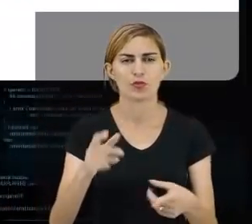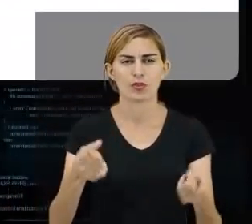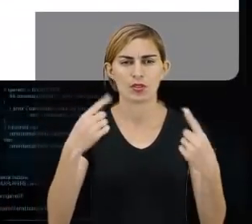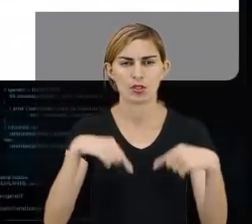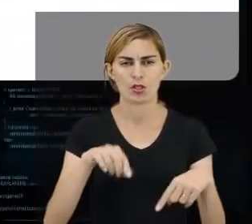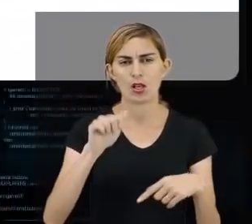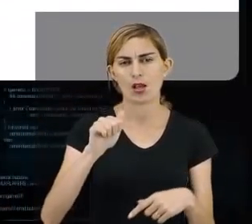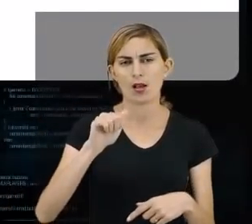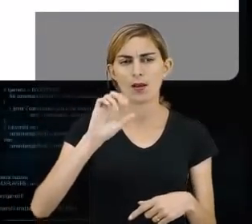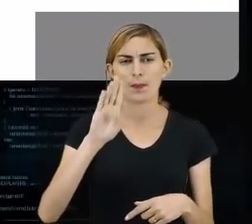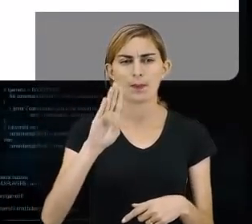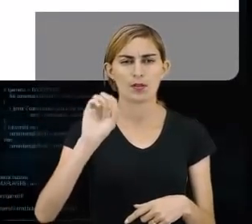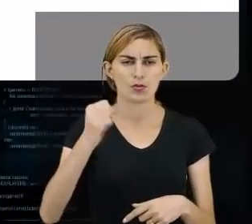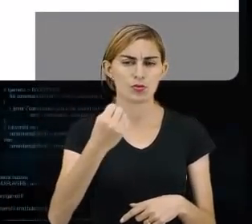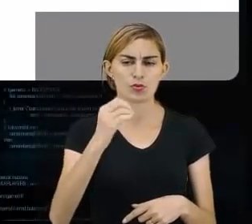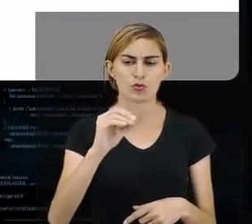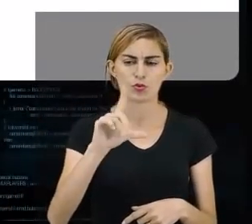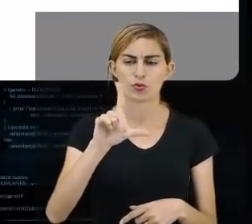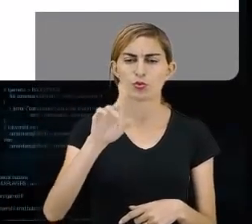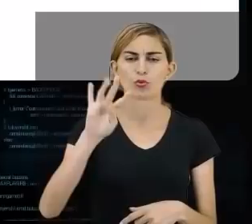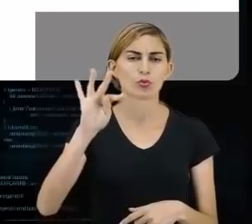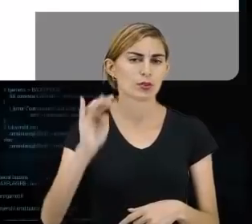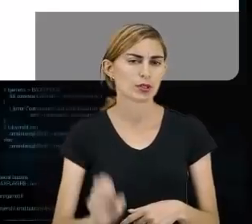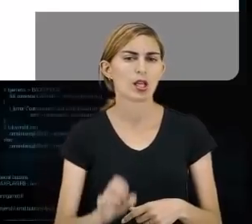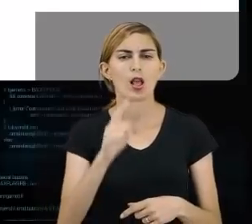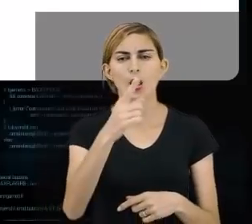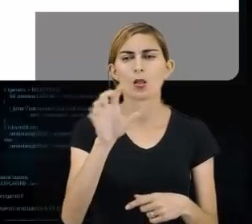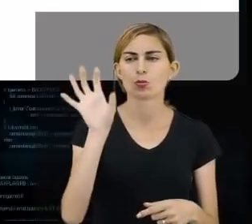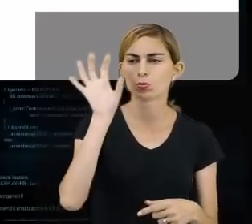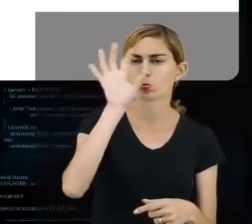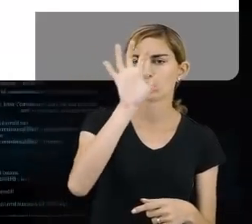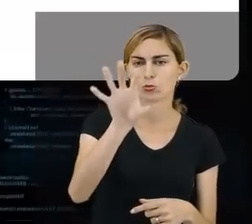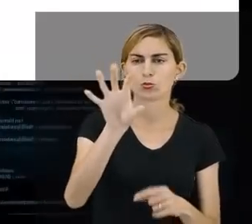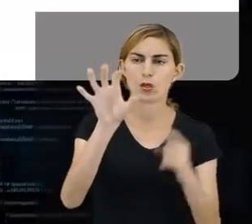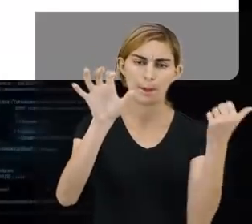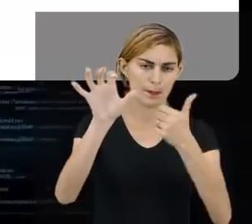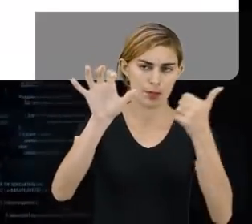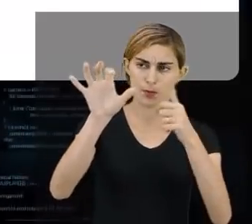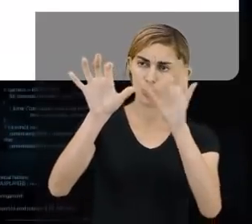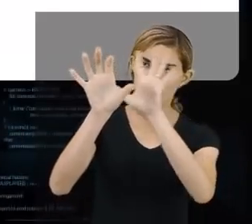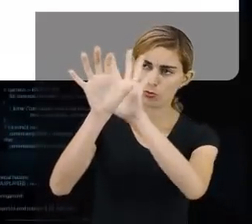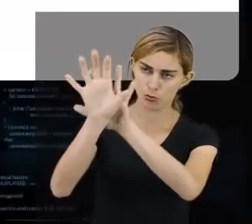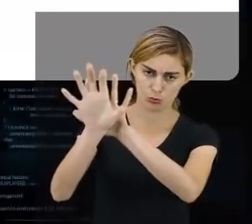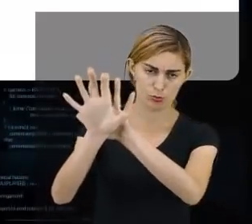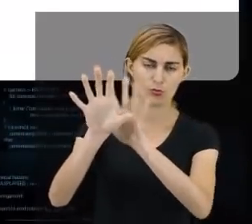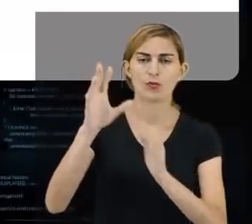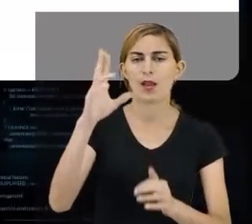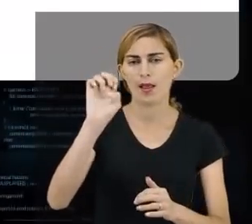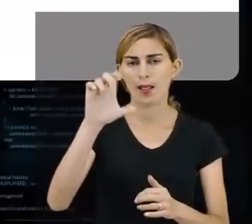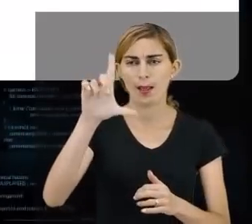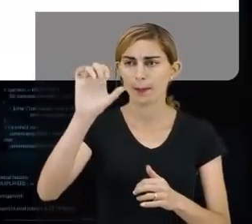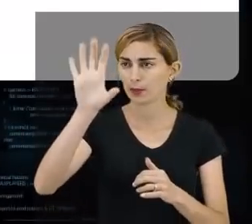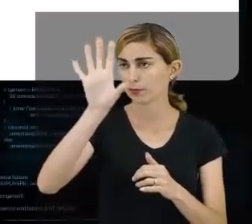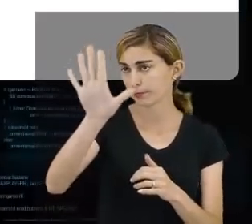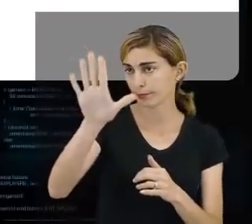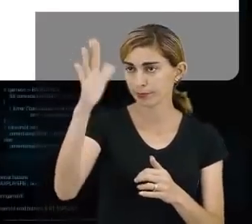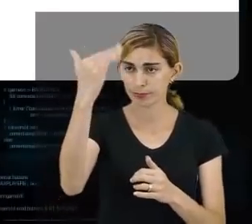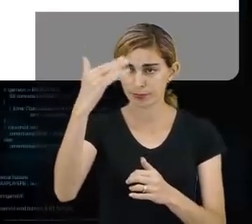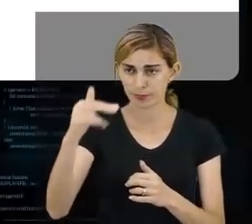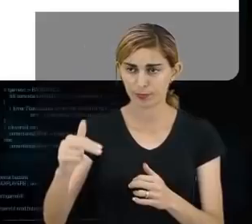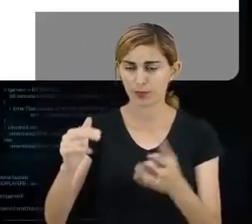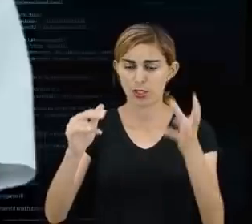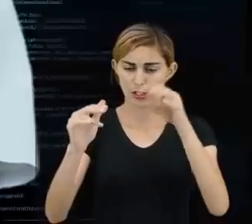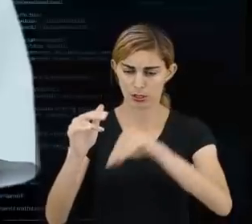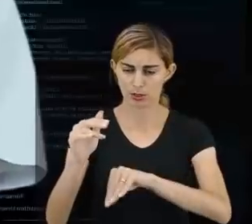E o absoluto, ele será posicionado a partir do primeiro elemento estático. Então, você tem um elemento, dentro tem outro,